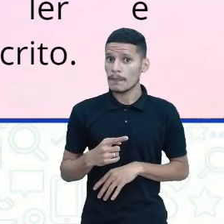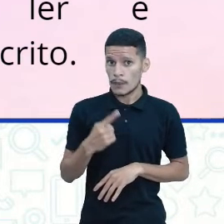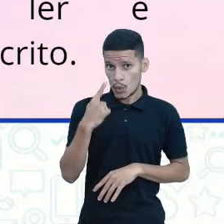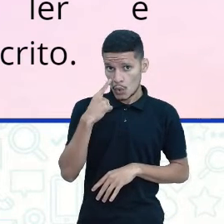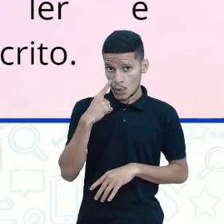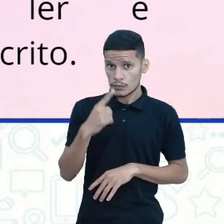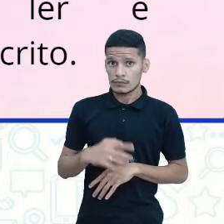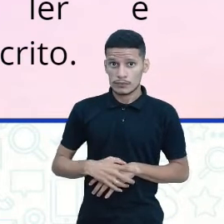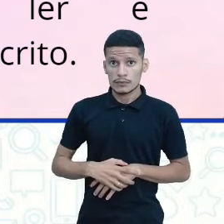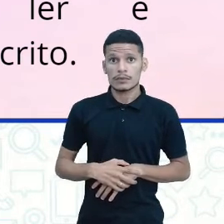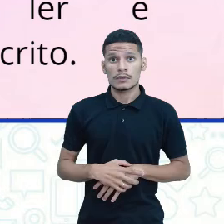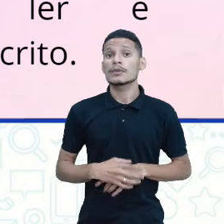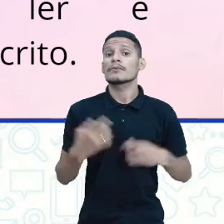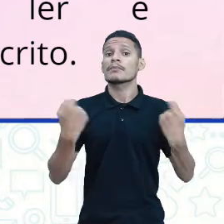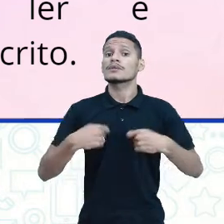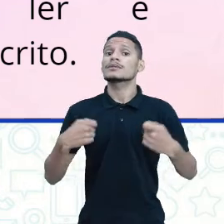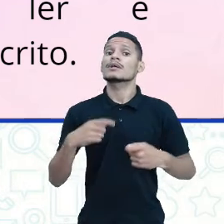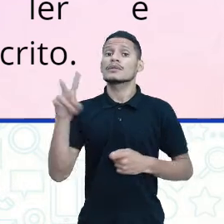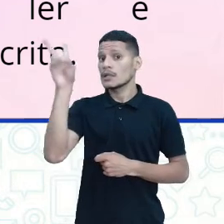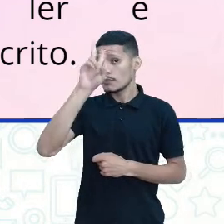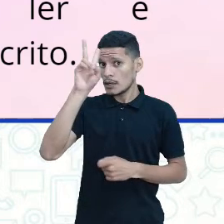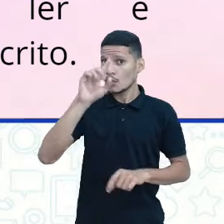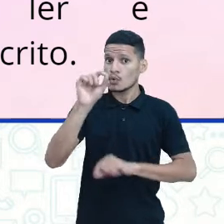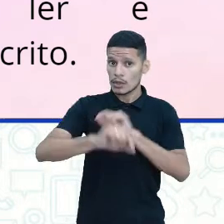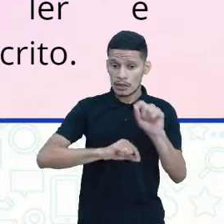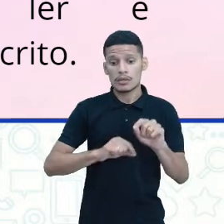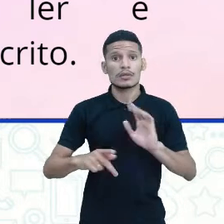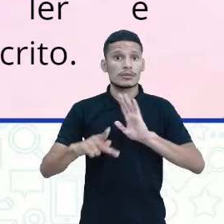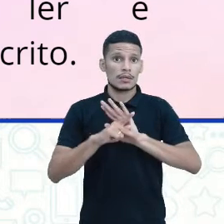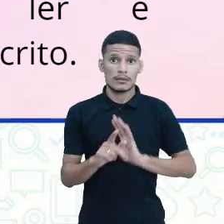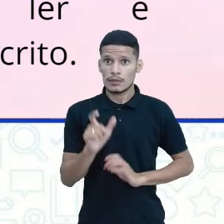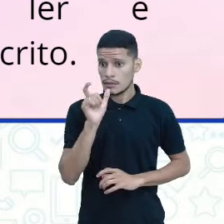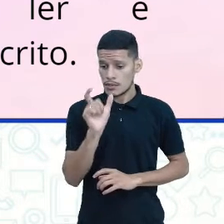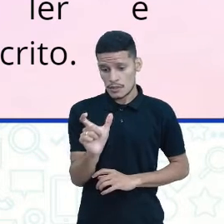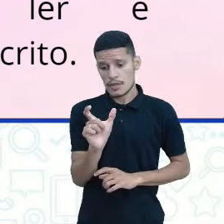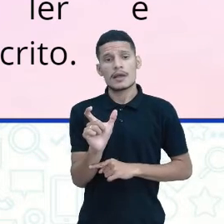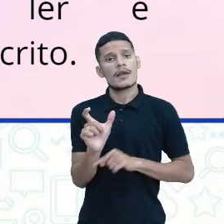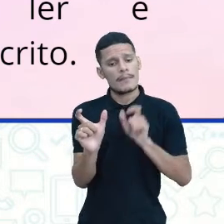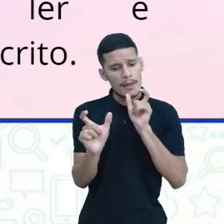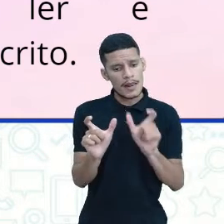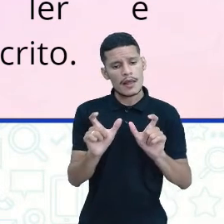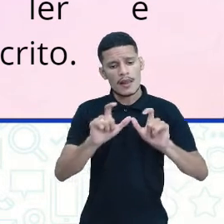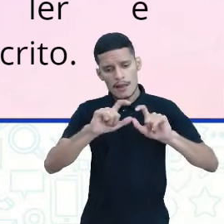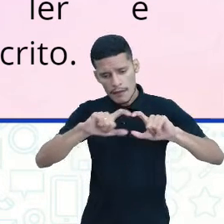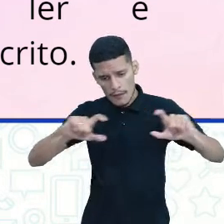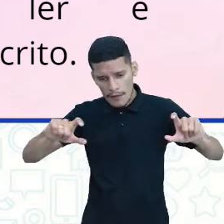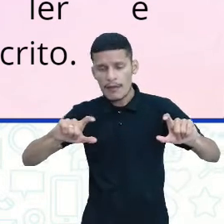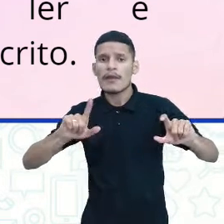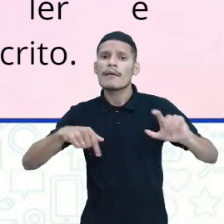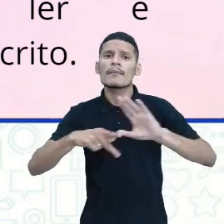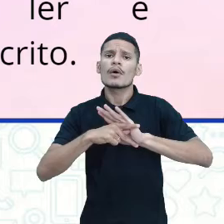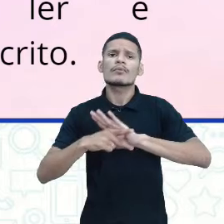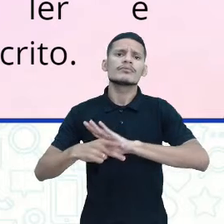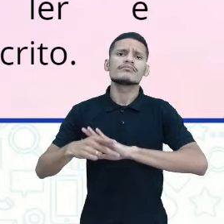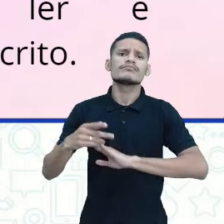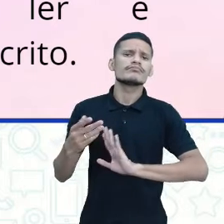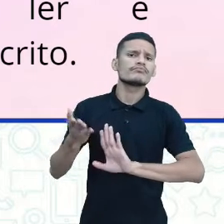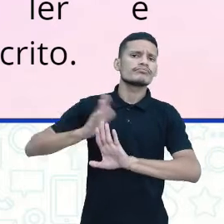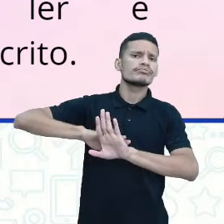aqui. É preciso lembrar sempre que a ortografia é artificial, uma decisão política e que a língua é